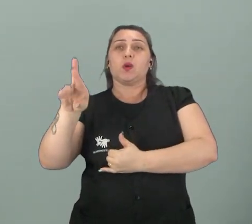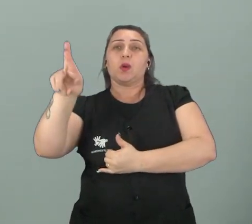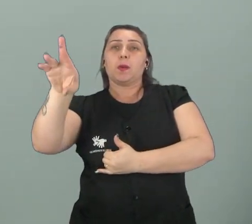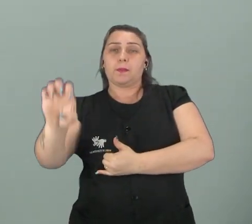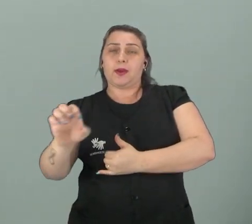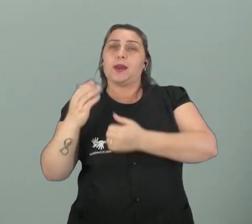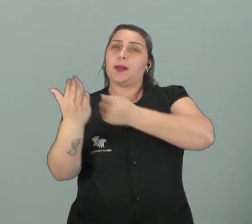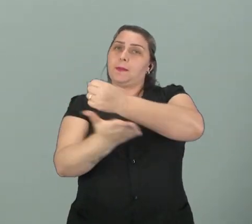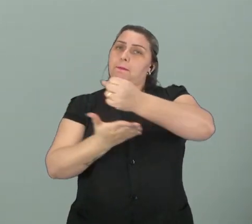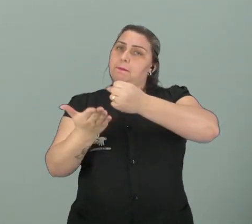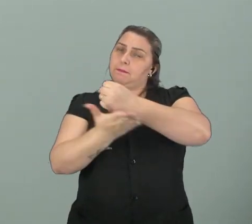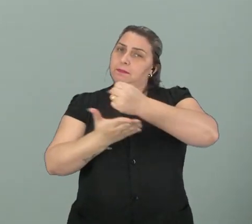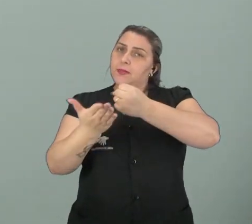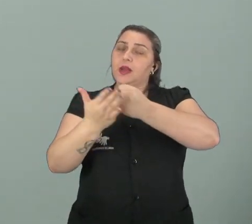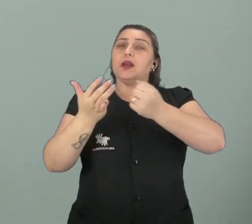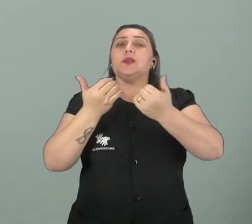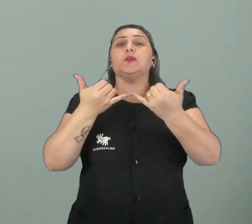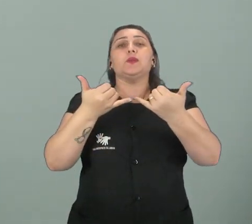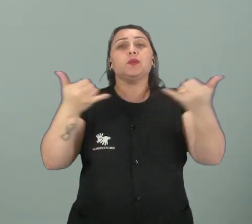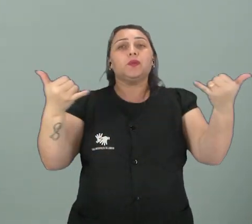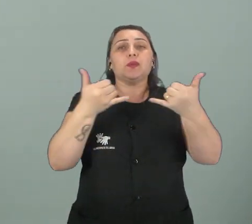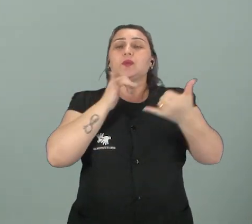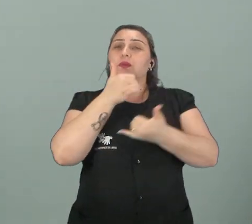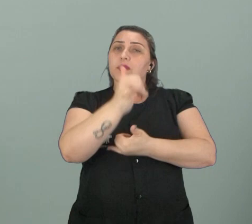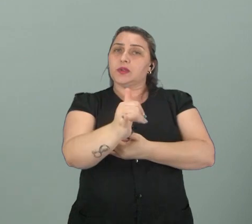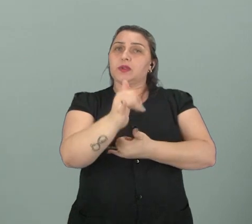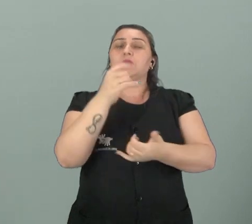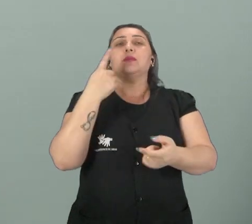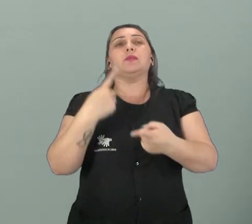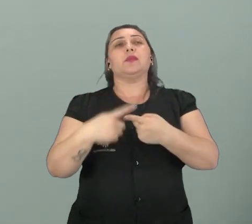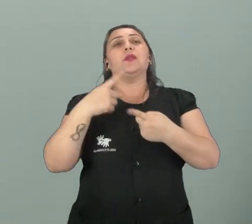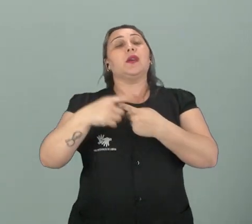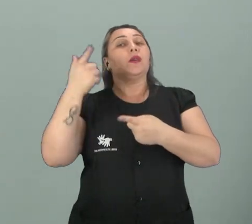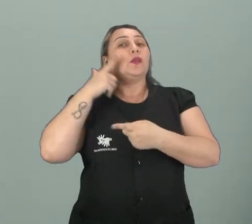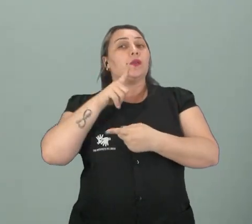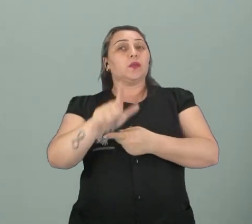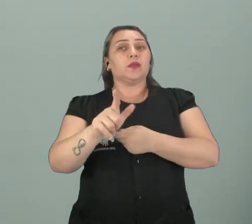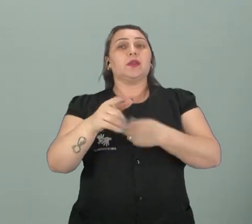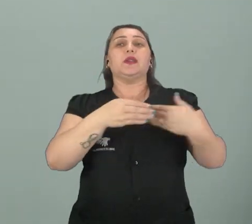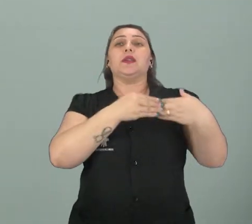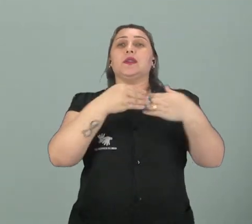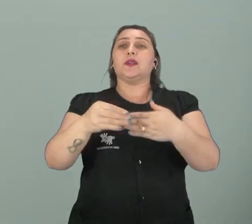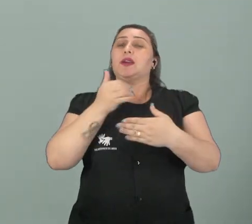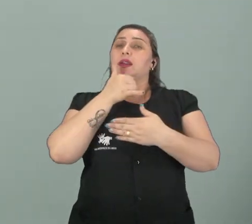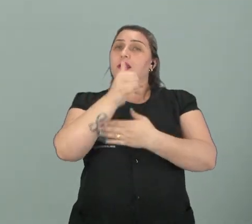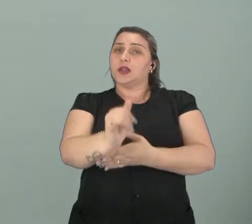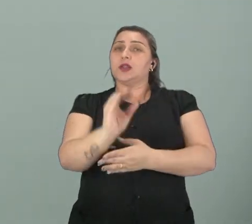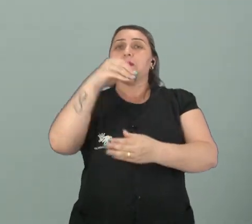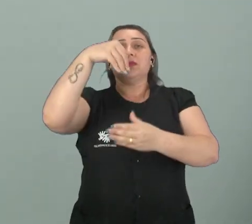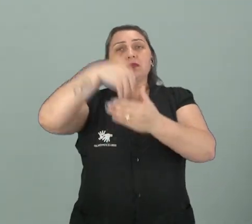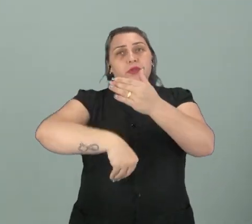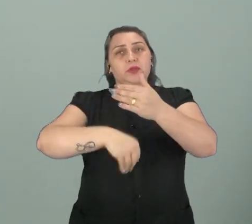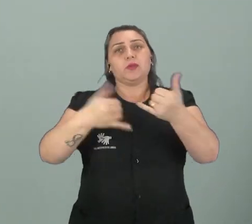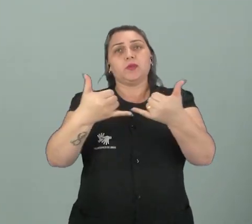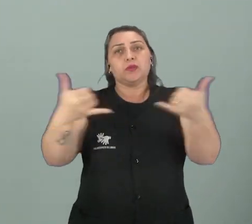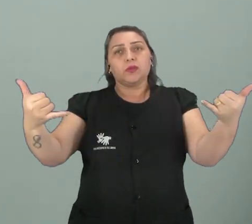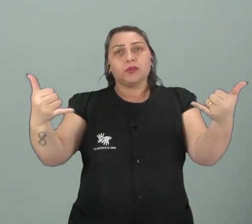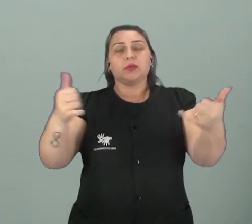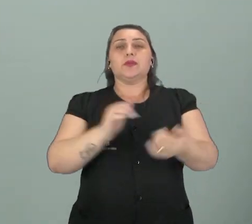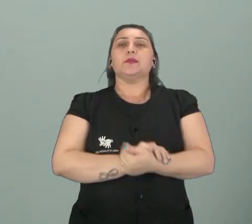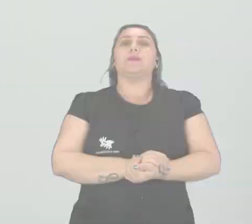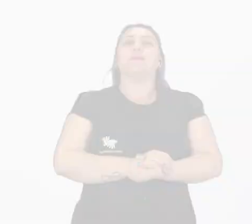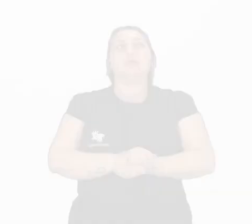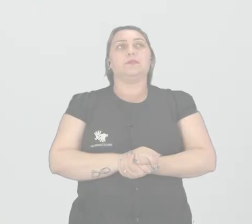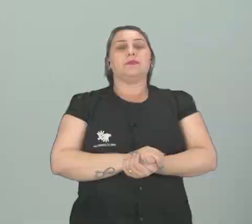fio de cobre é a base de muitos fios de eletricidade, porque eles vão conseguir conduzir, né, a energia elétrica de um ponto